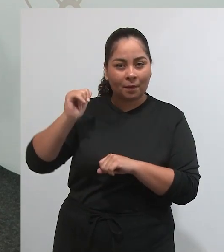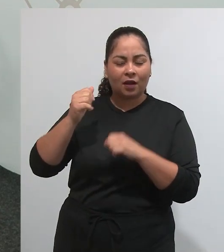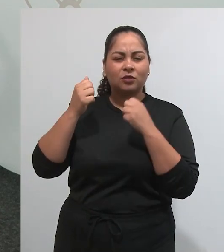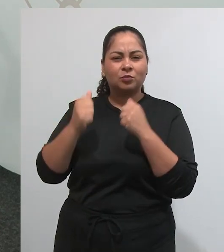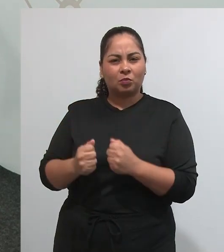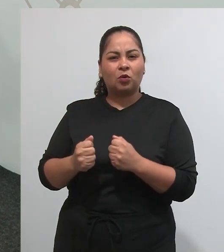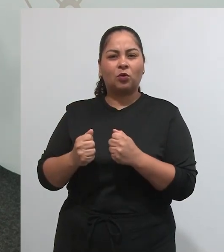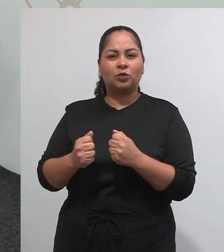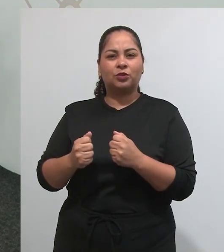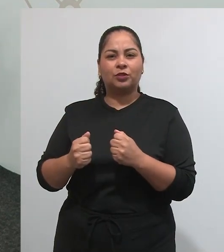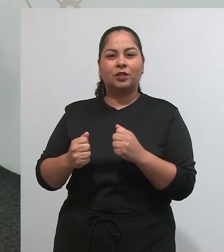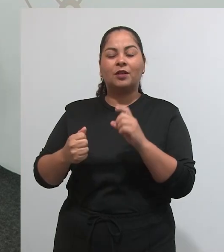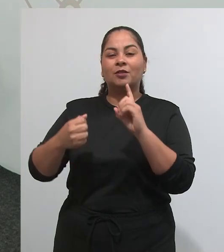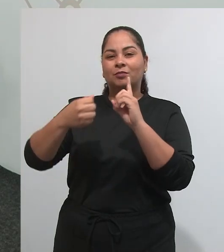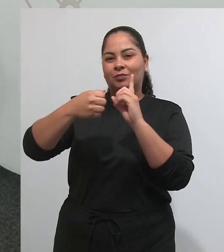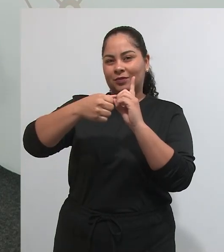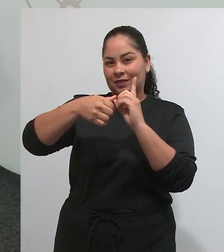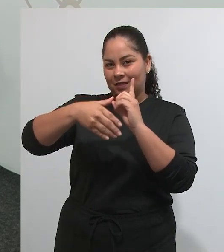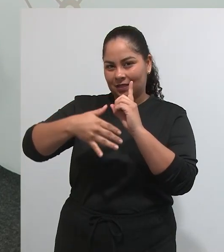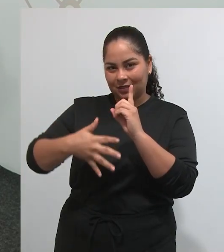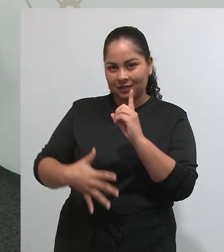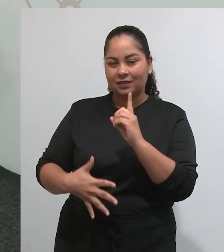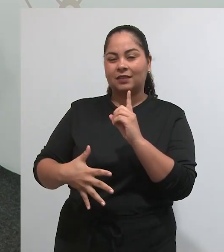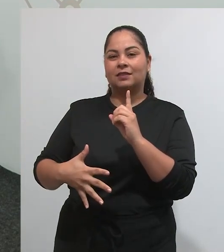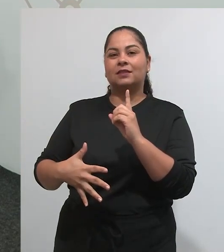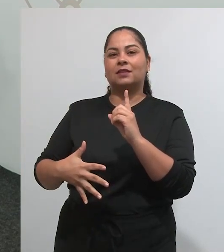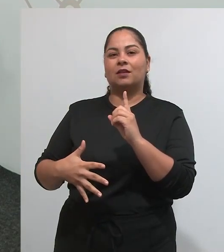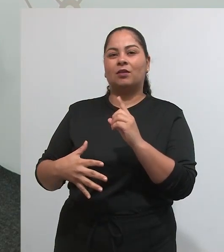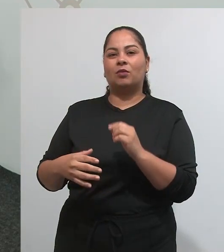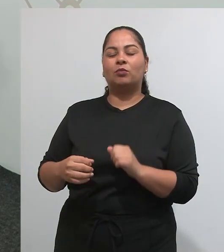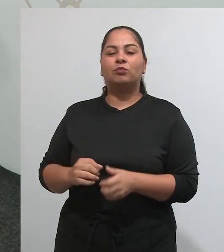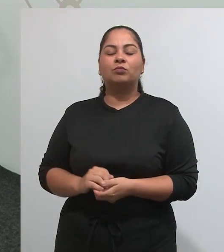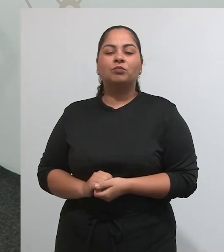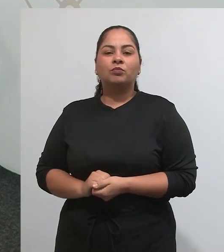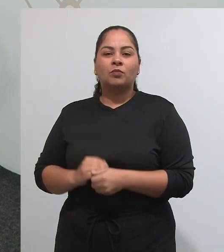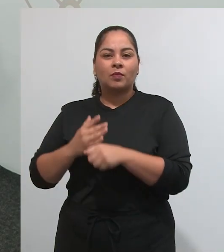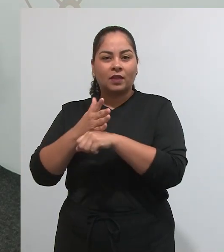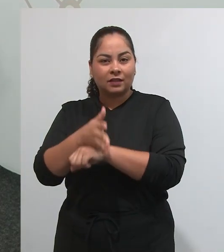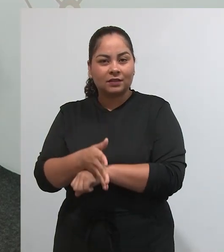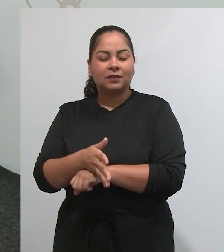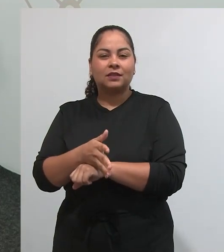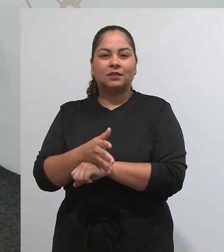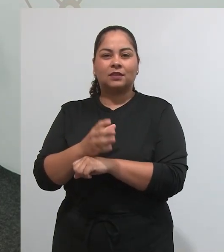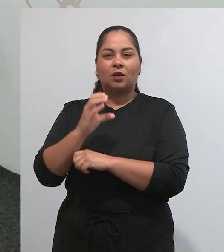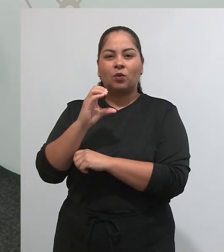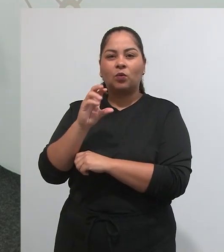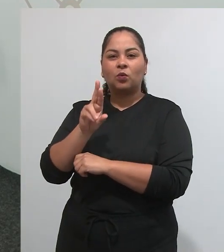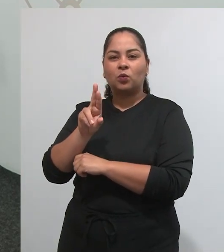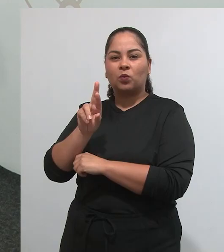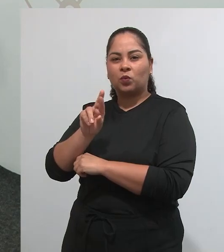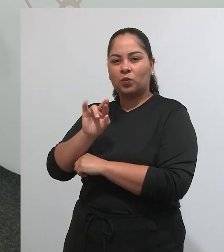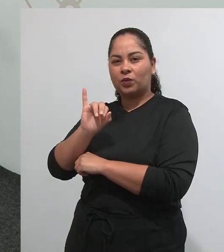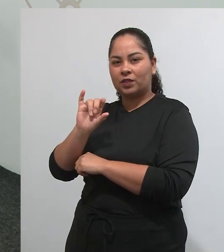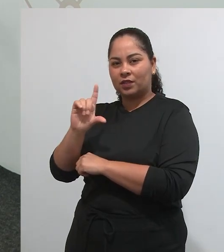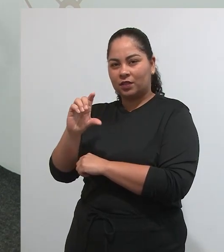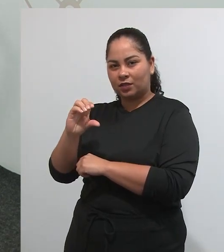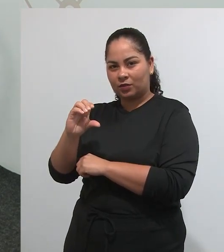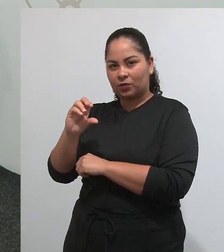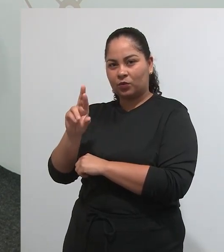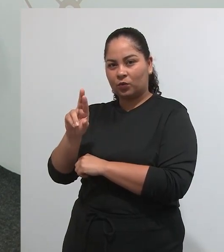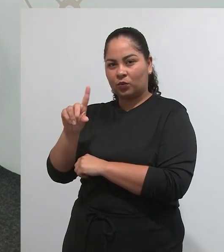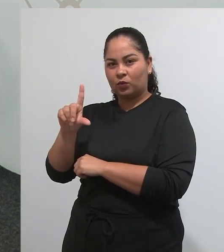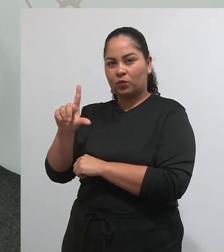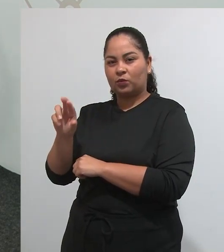saber mais, acesse a descrição que está no nosso episódio, o currículo Lattes da professora Marinalva,